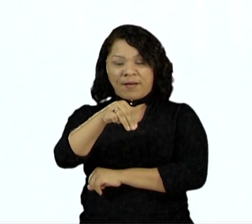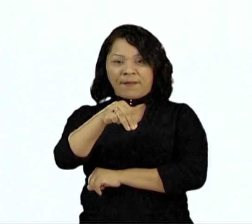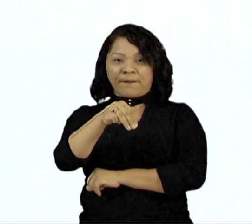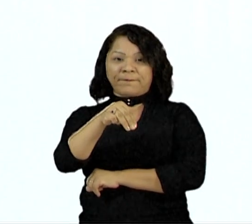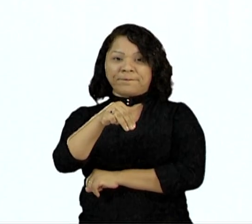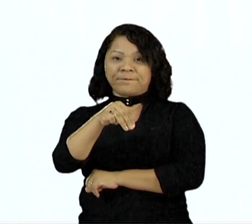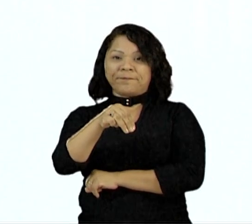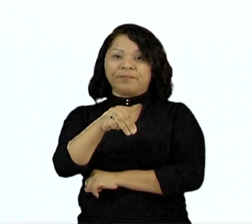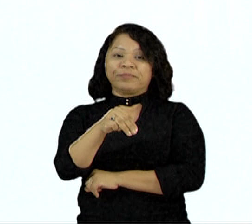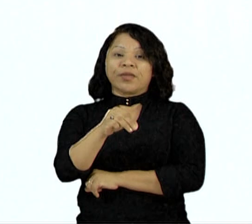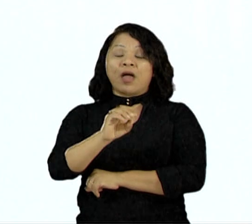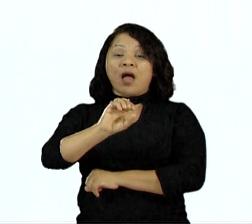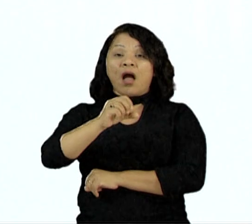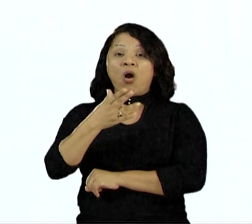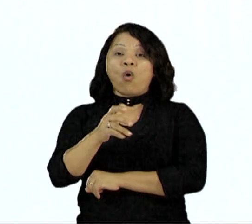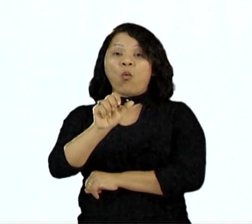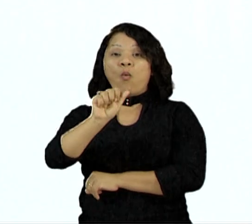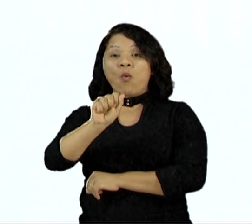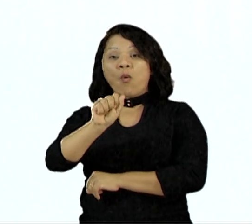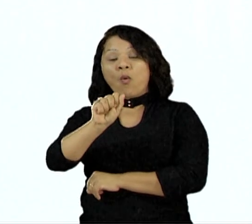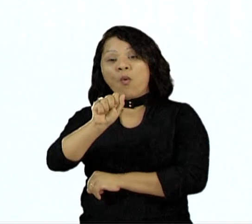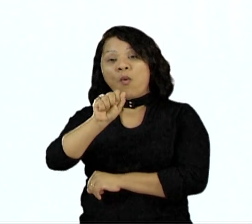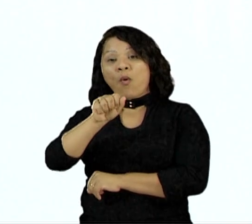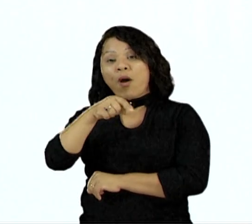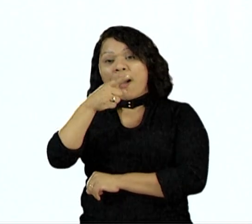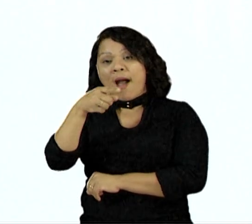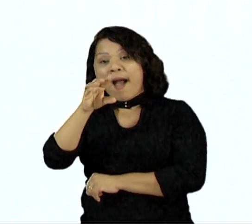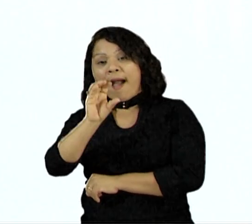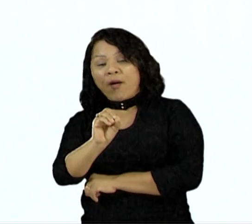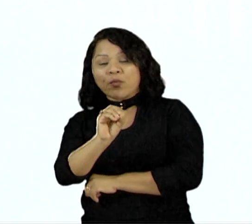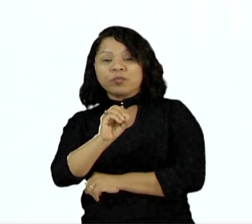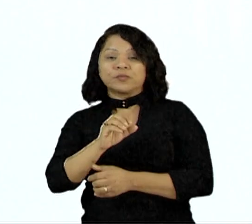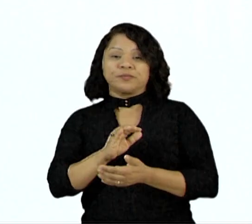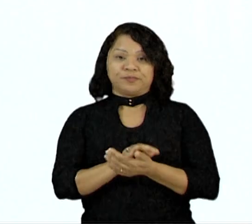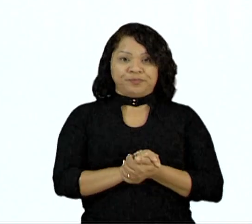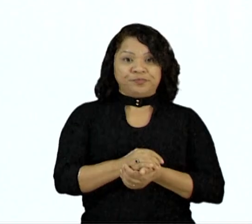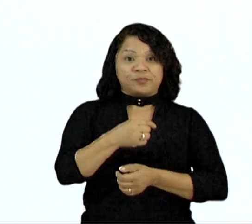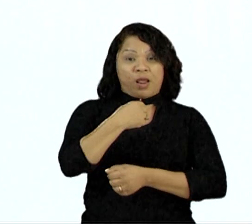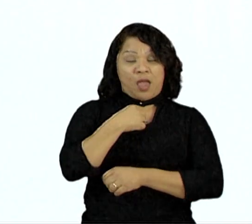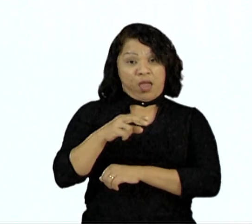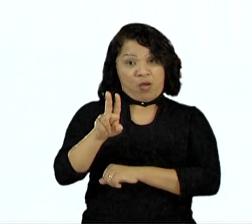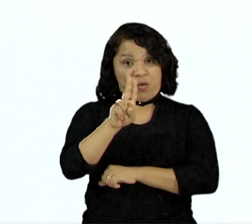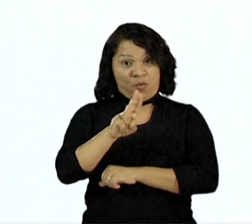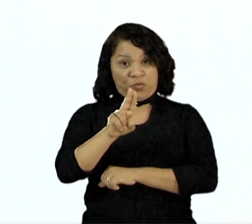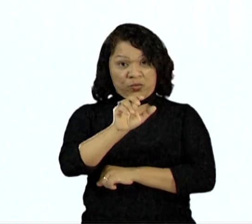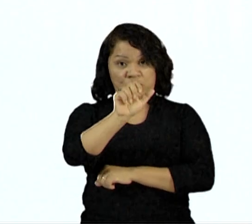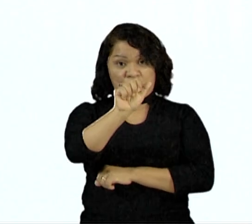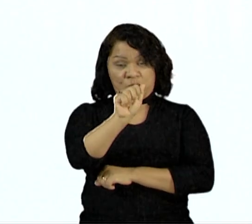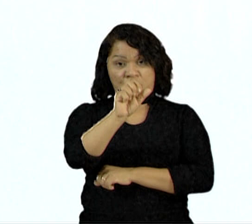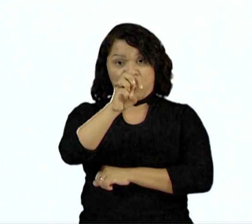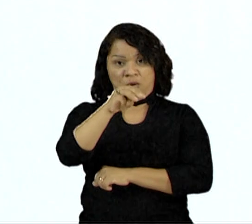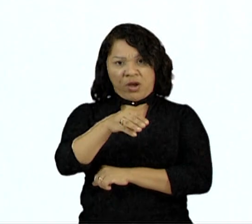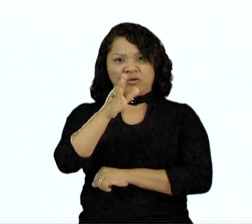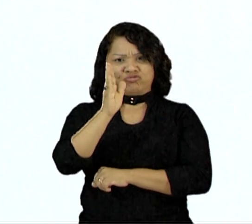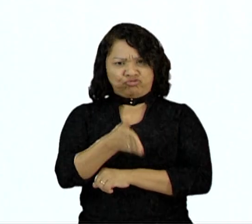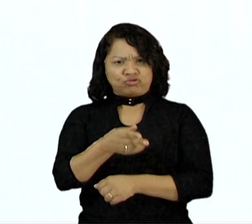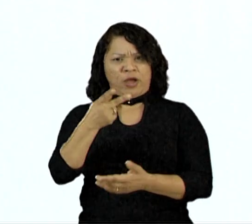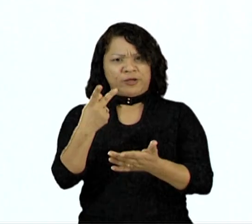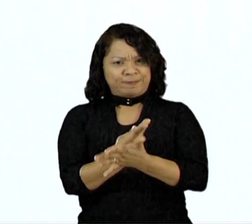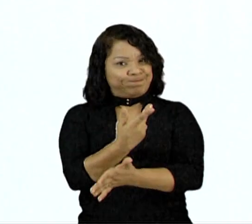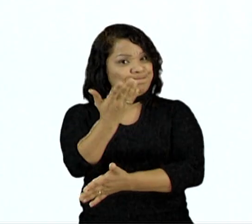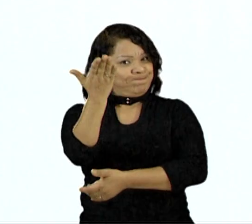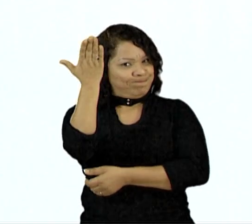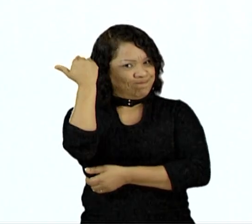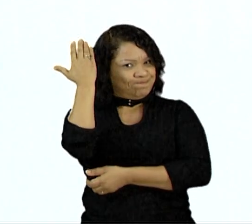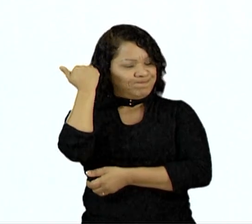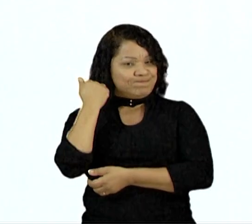an ou ão. Lembrando, eu uso an quando já aconteceu, no passado.